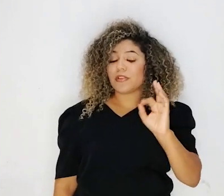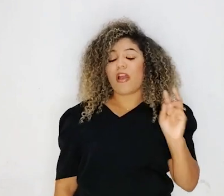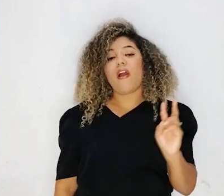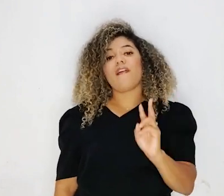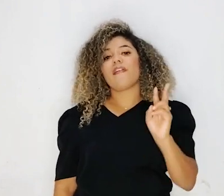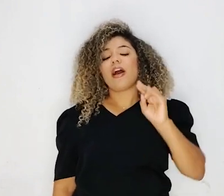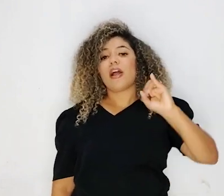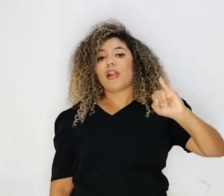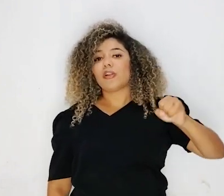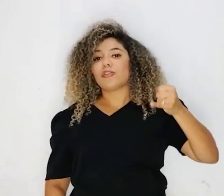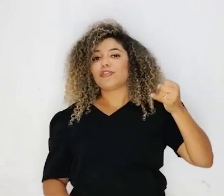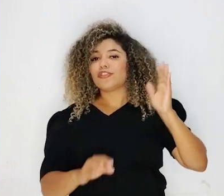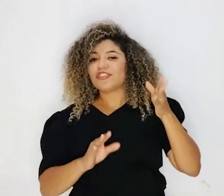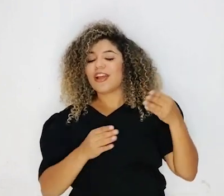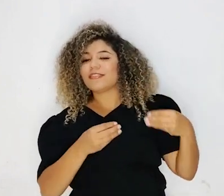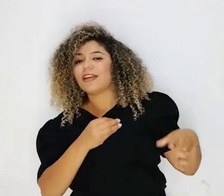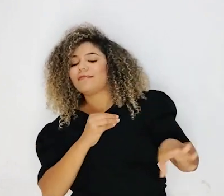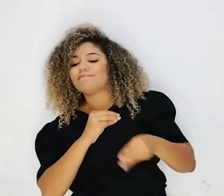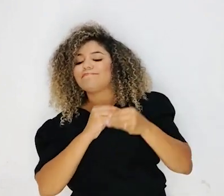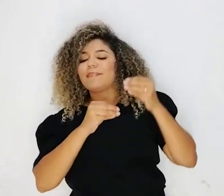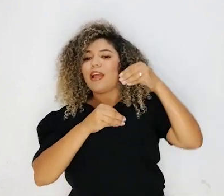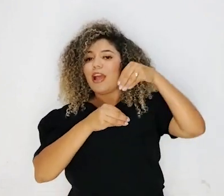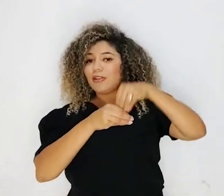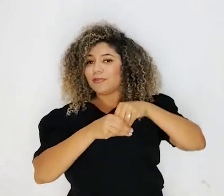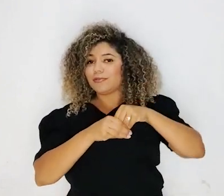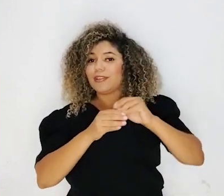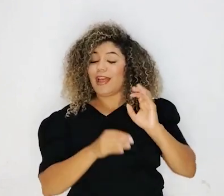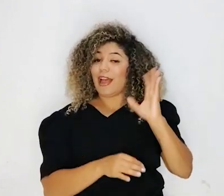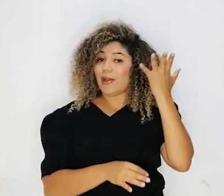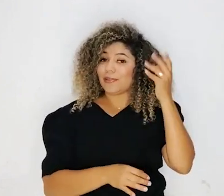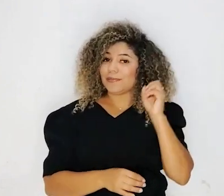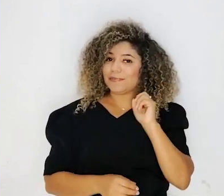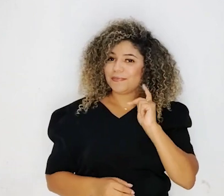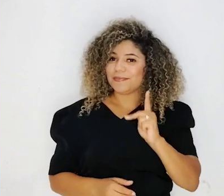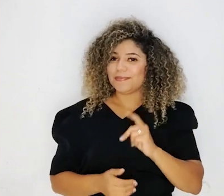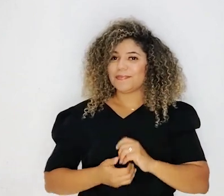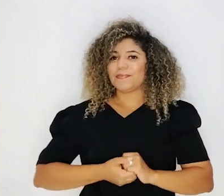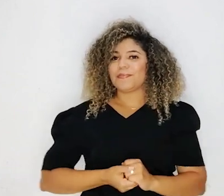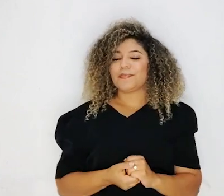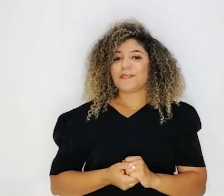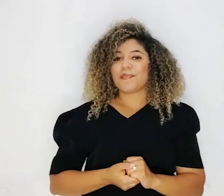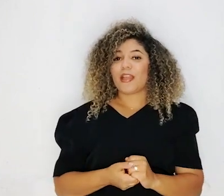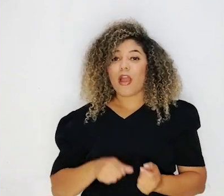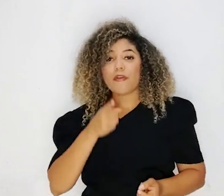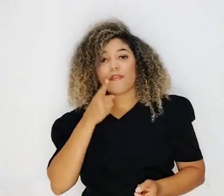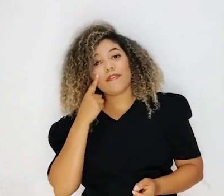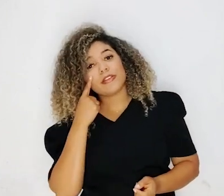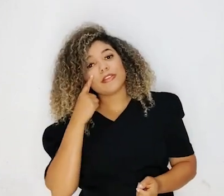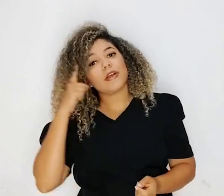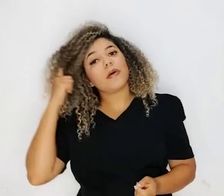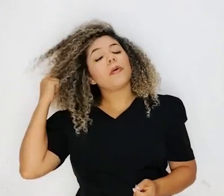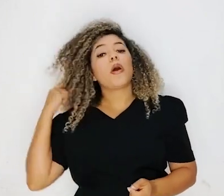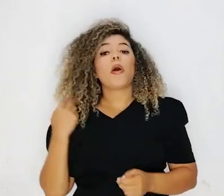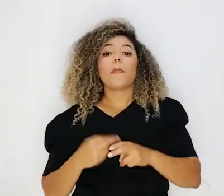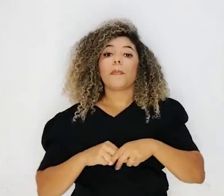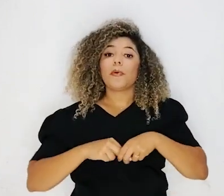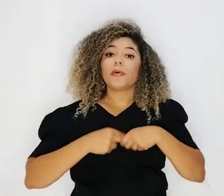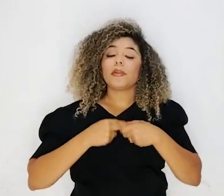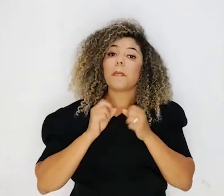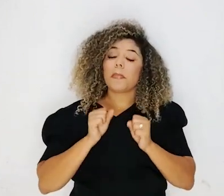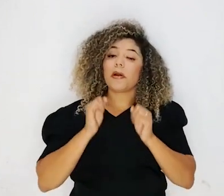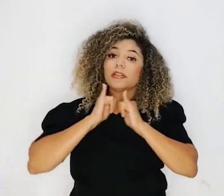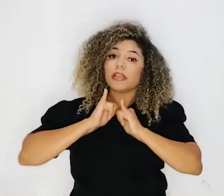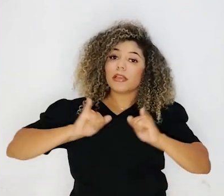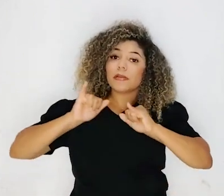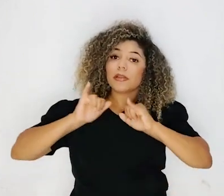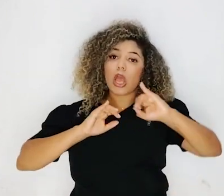de juros embutido nessa situação, beleza? Então, olha só, portanto, podemos